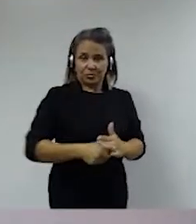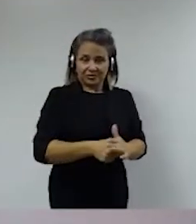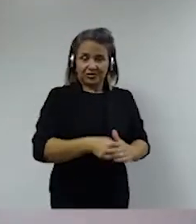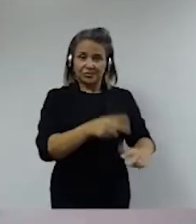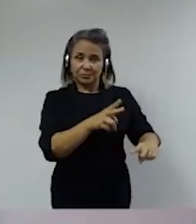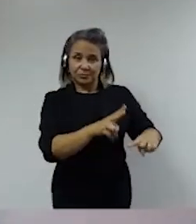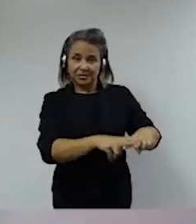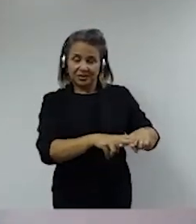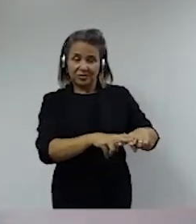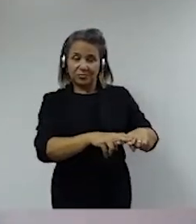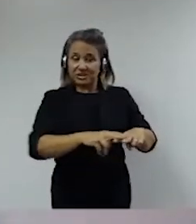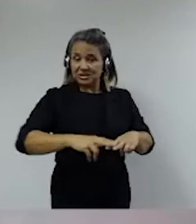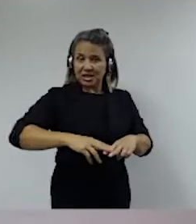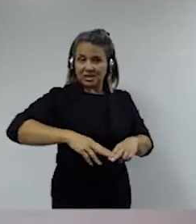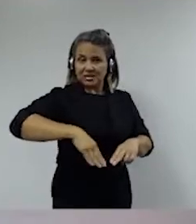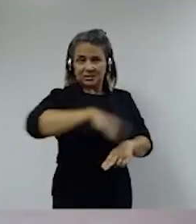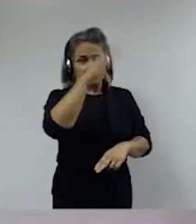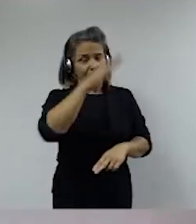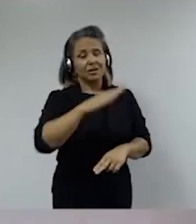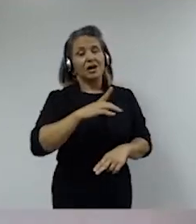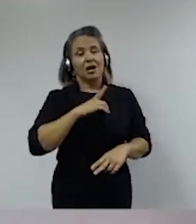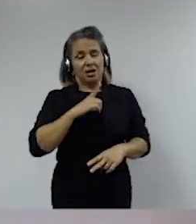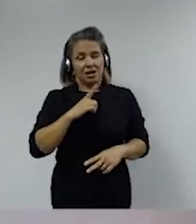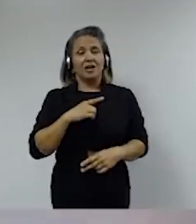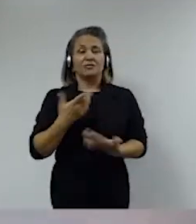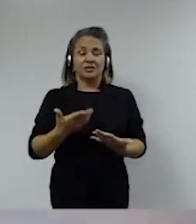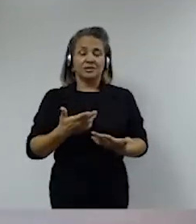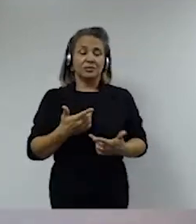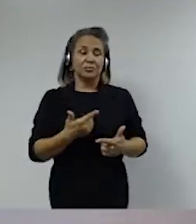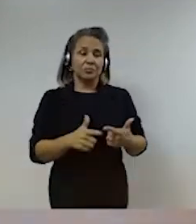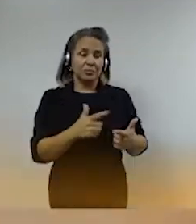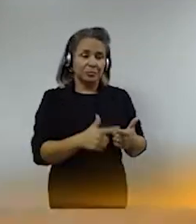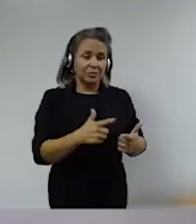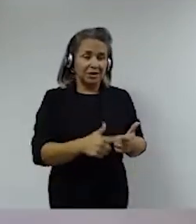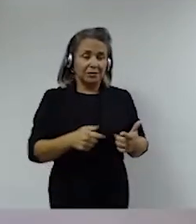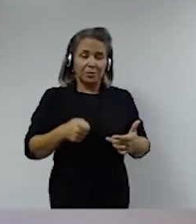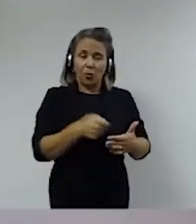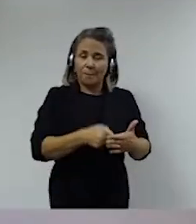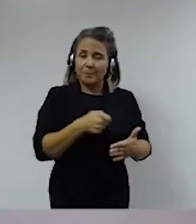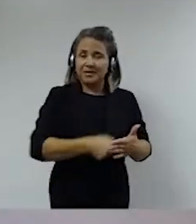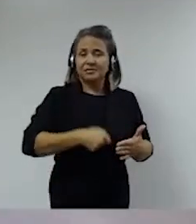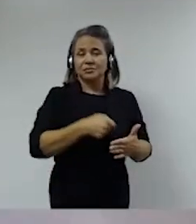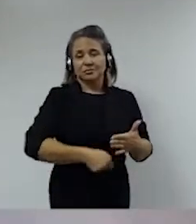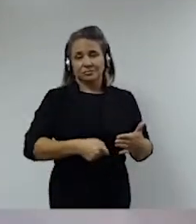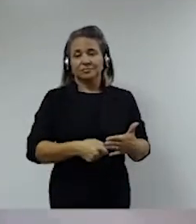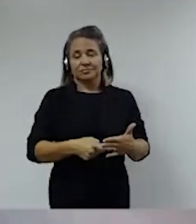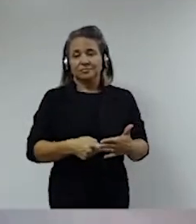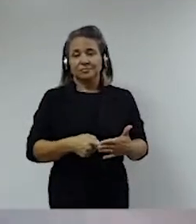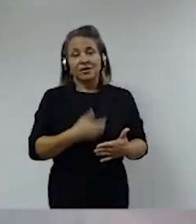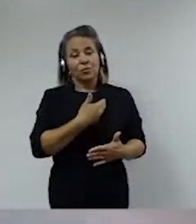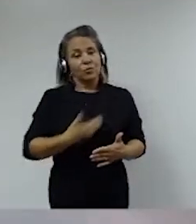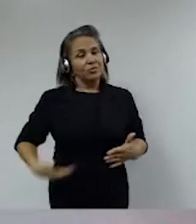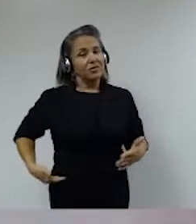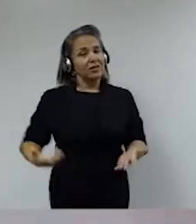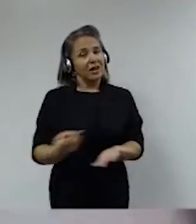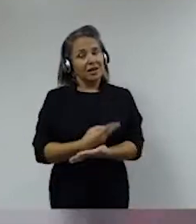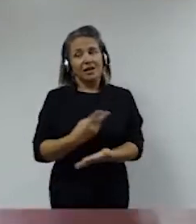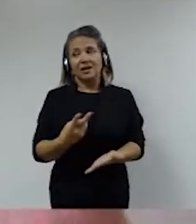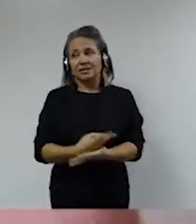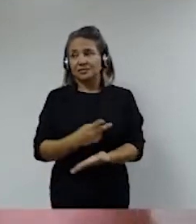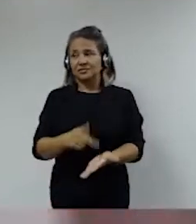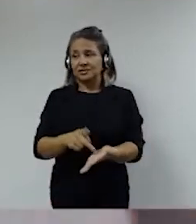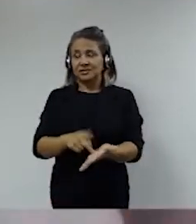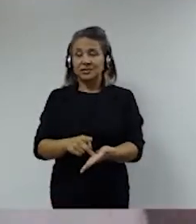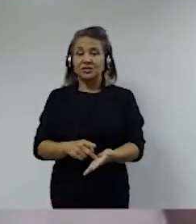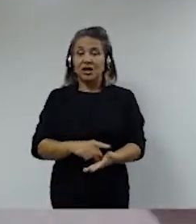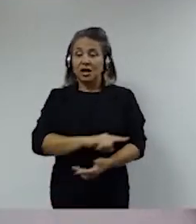que exacerbe esse lado, você vai ter um Estado policialesco, você vai ter um Estado opressor, você vai ter um Estado incorreto, né, digamos assim.